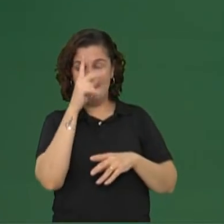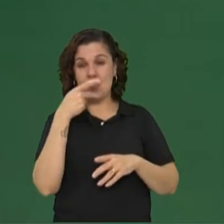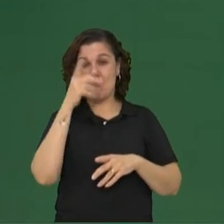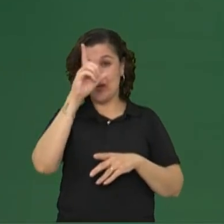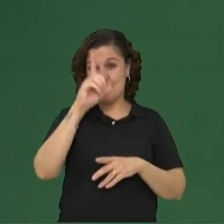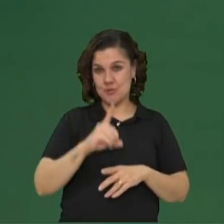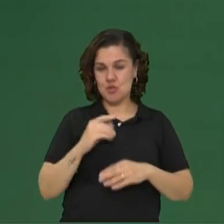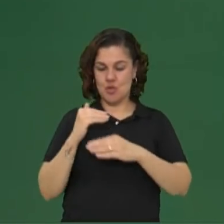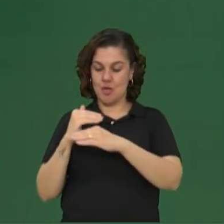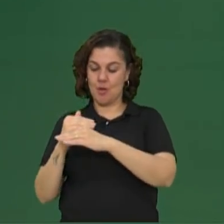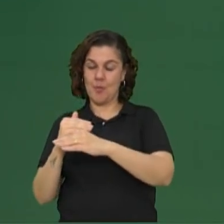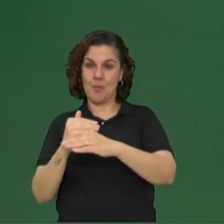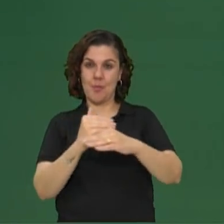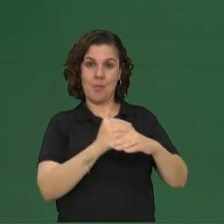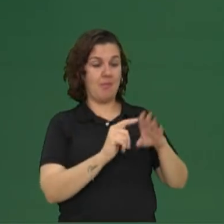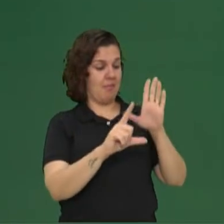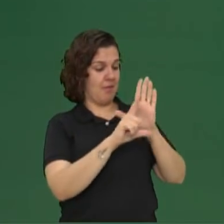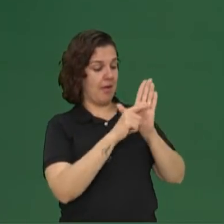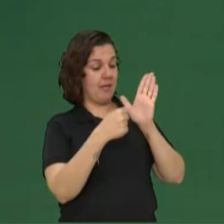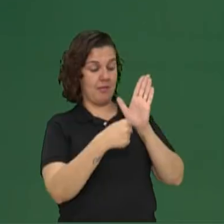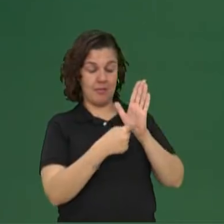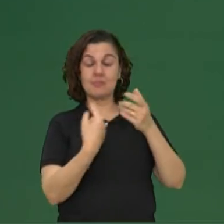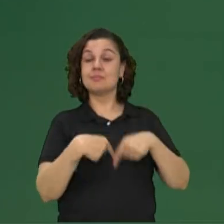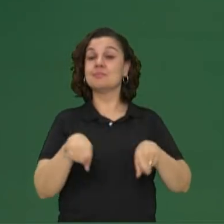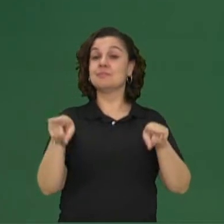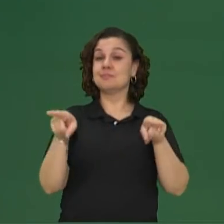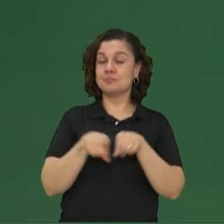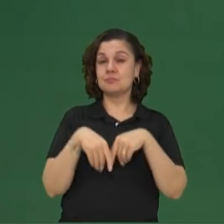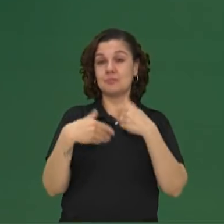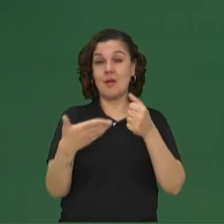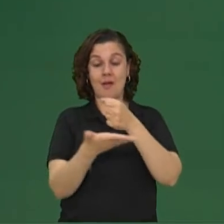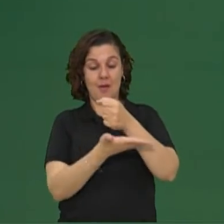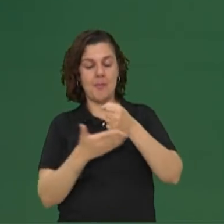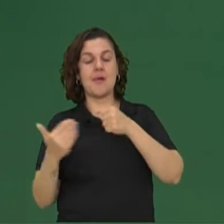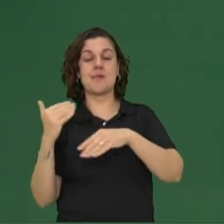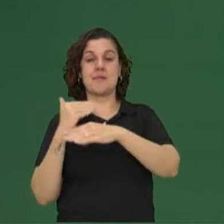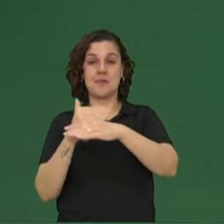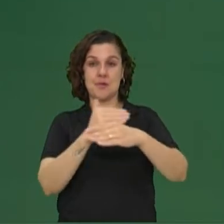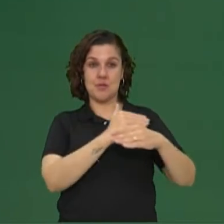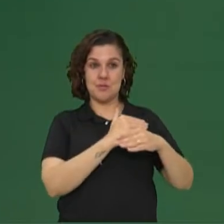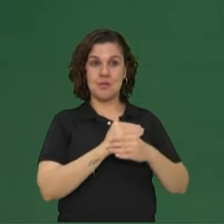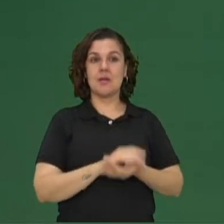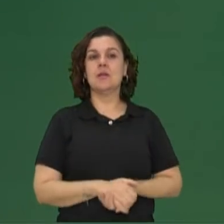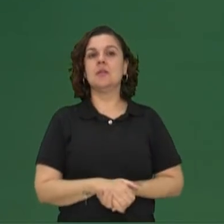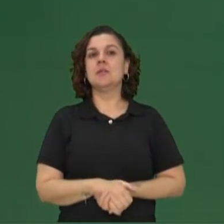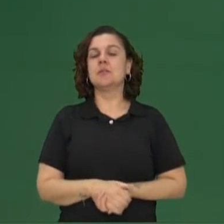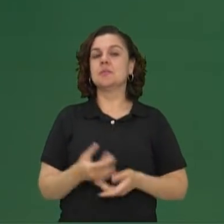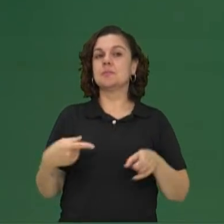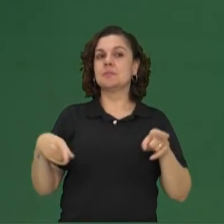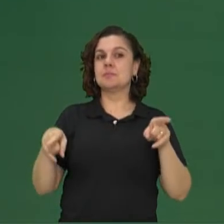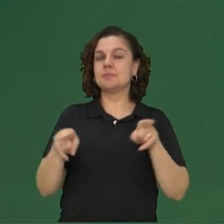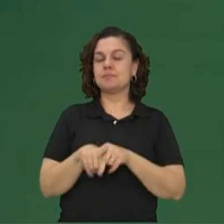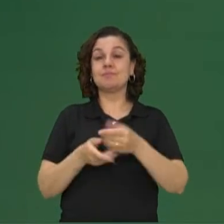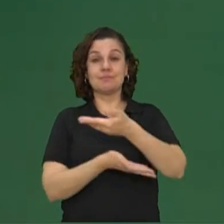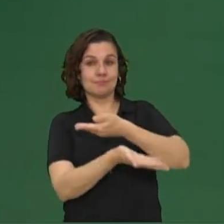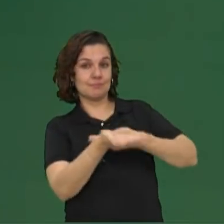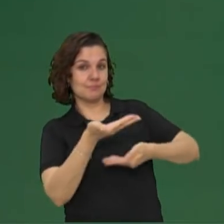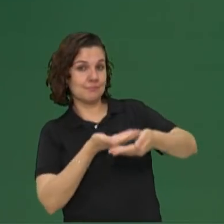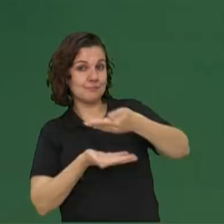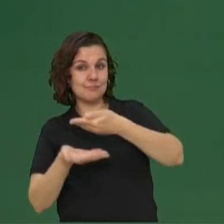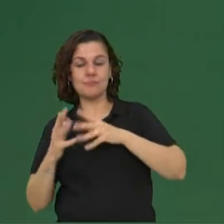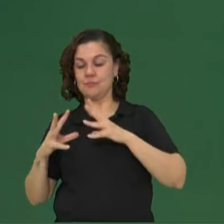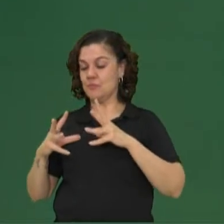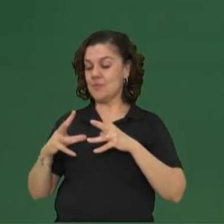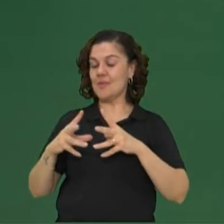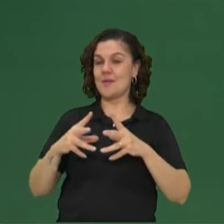direito iguais perante a lei? Então, basicamente, esse é o direito à igualdade, tá? E o direito à fraternidade, de